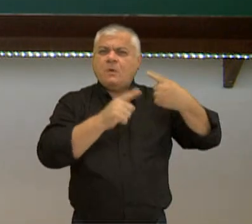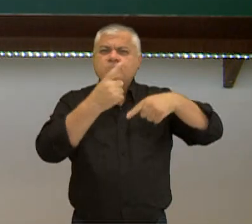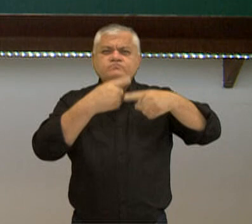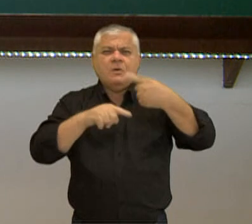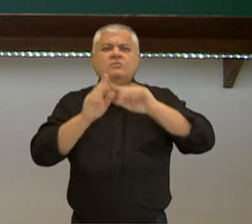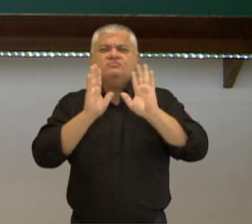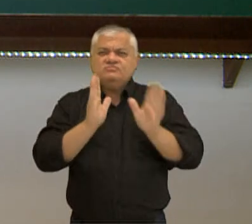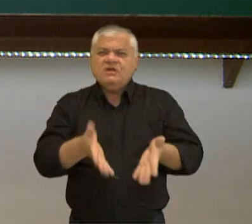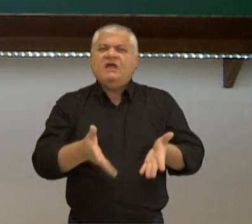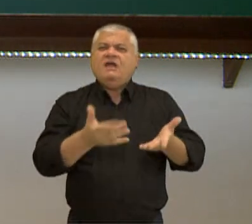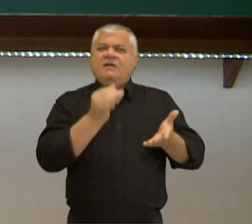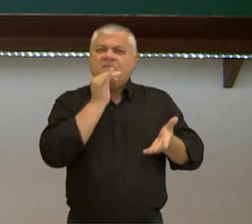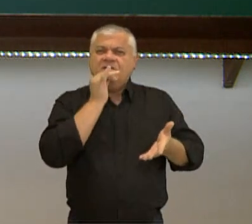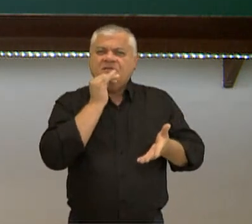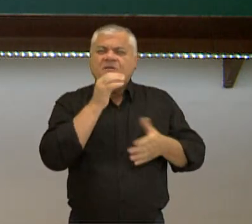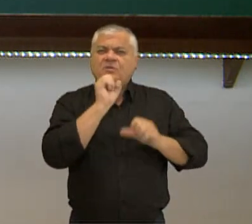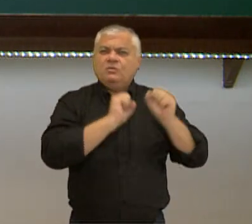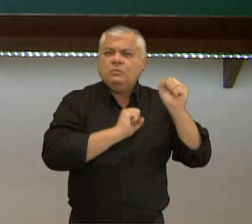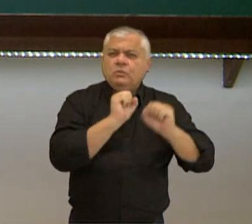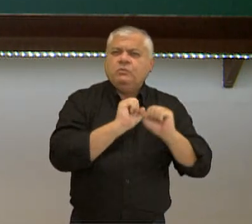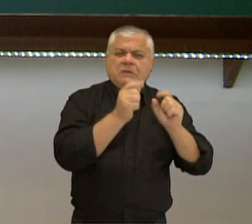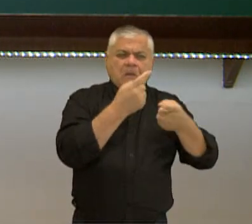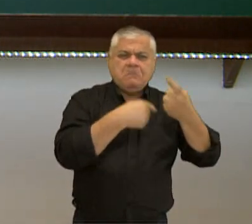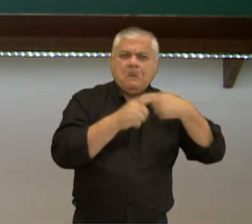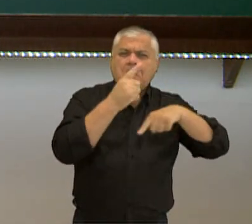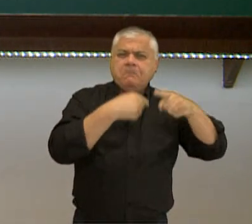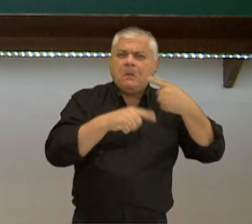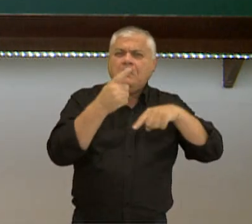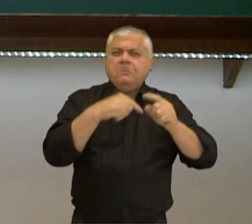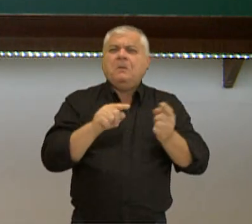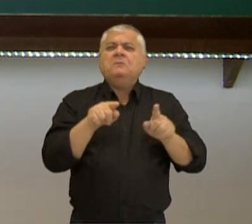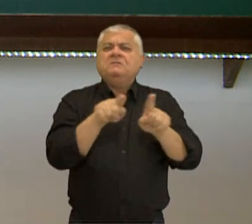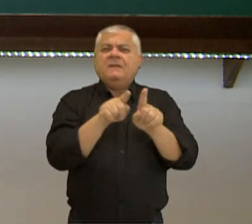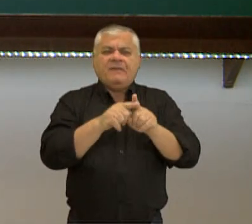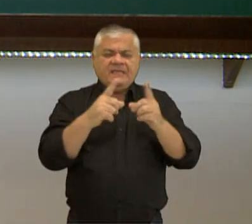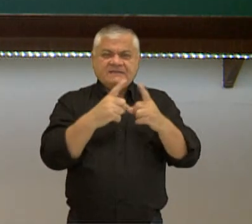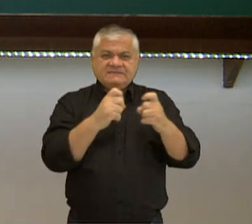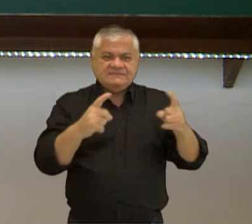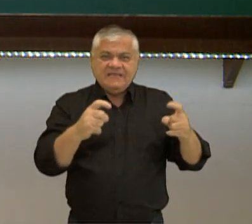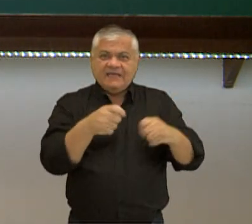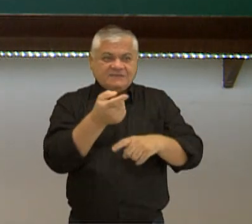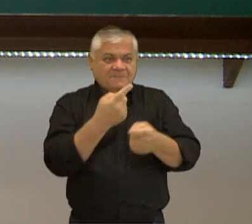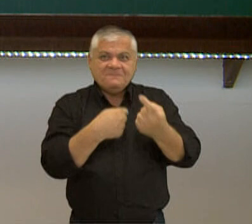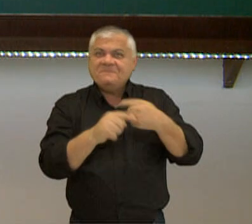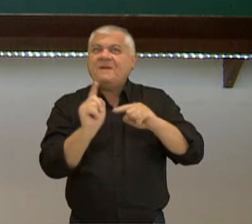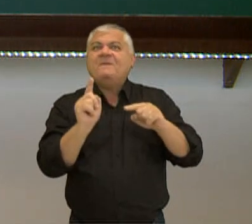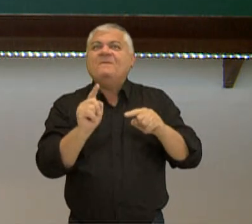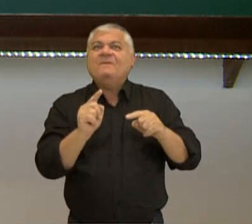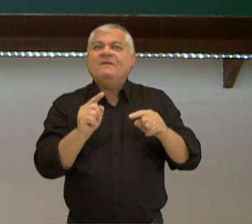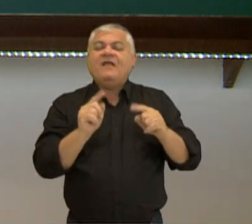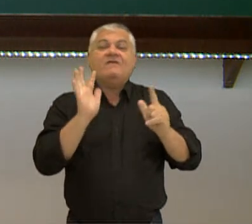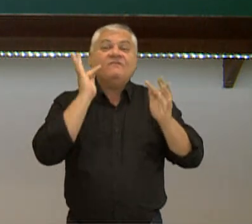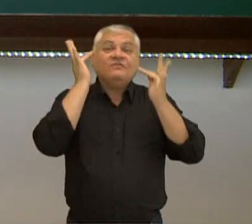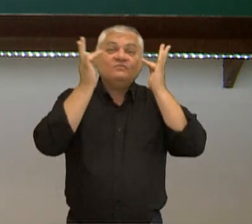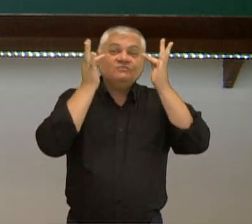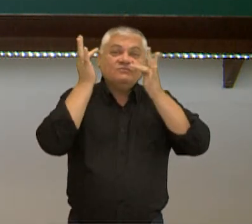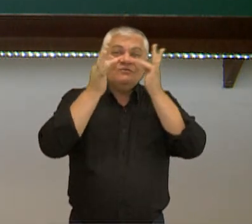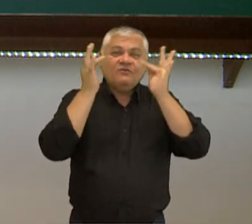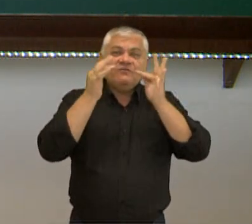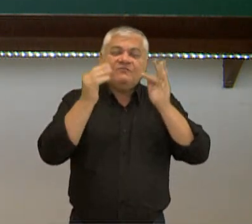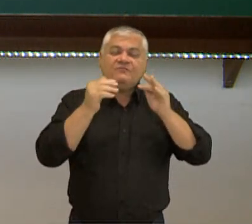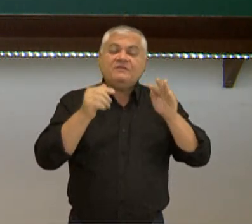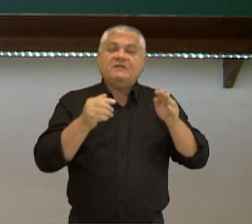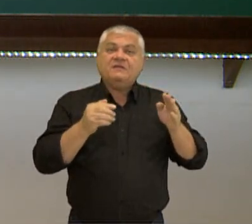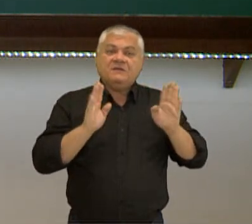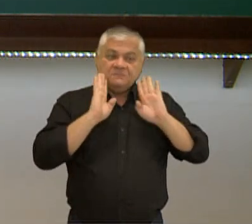Pós grandes revoluções e aonde a ascensão da ciência ela começa, né? E a filosofia começa a cumprir um papel, né, que